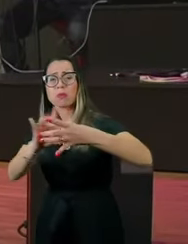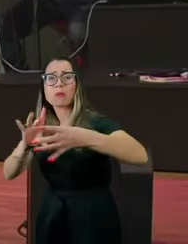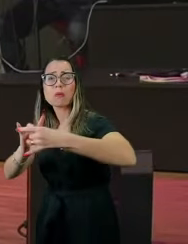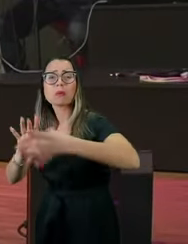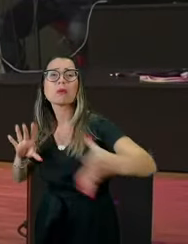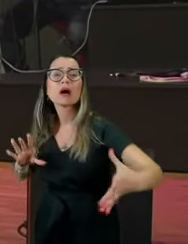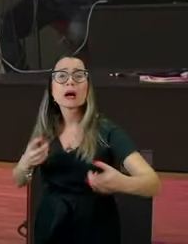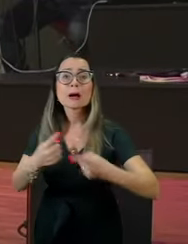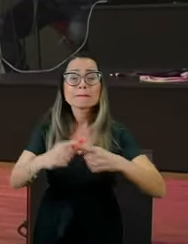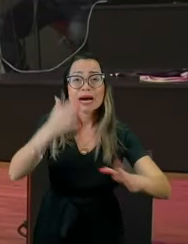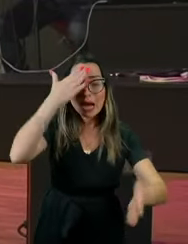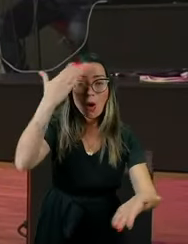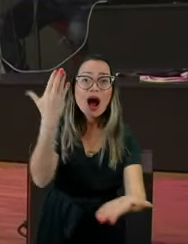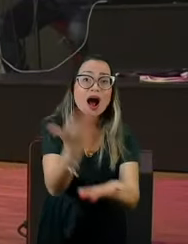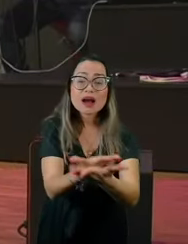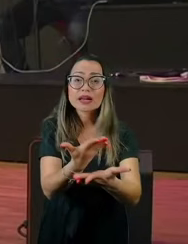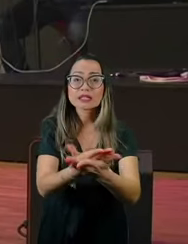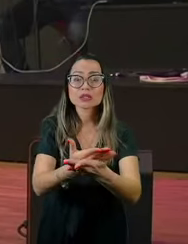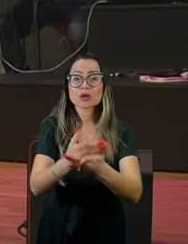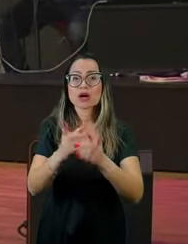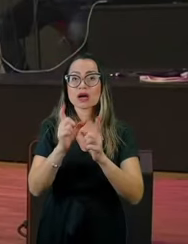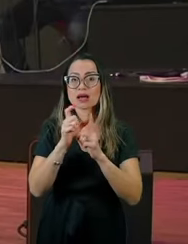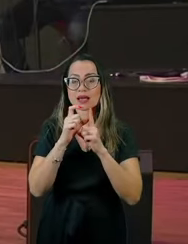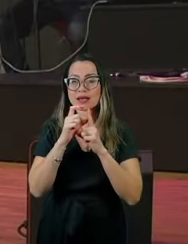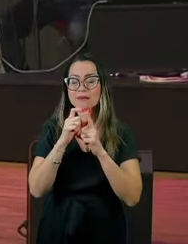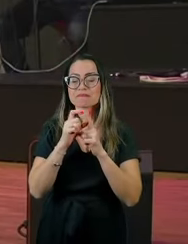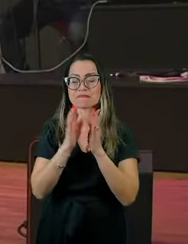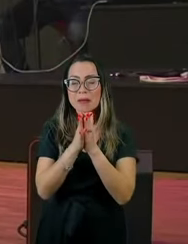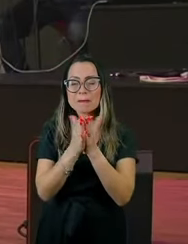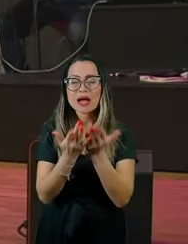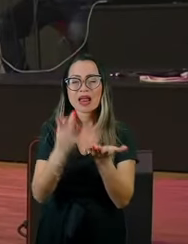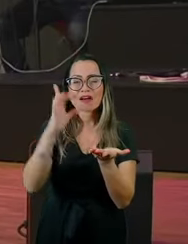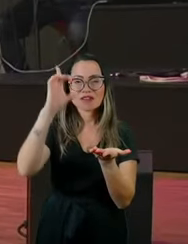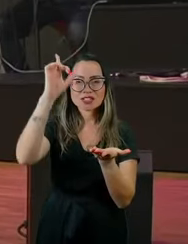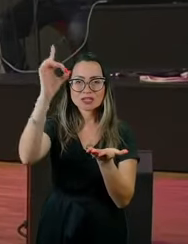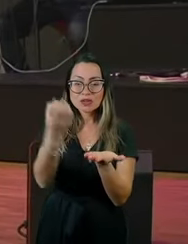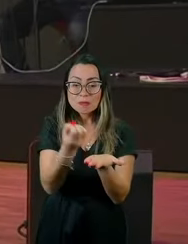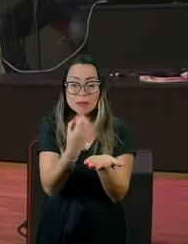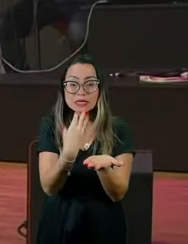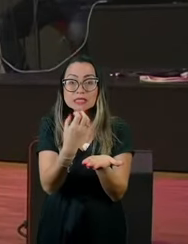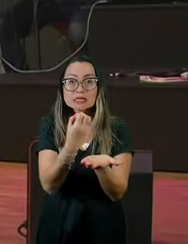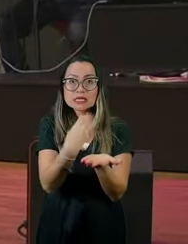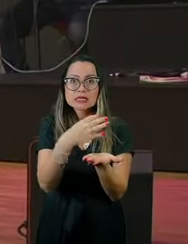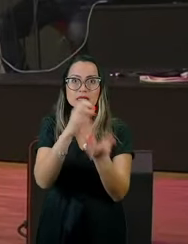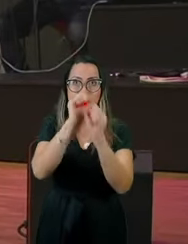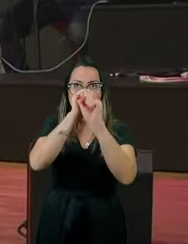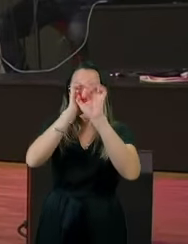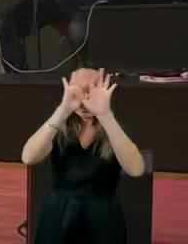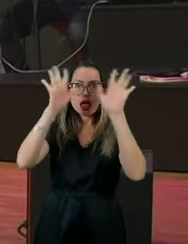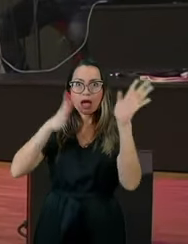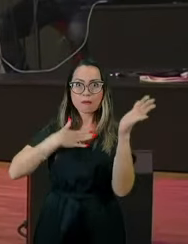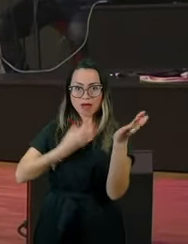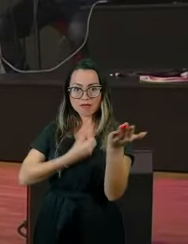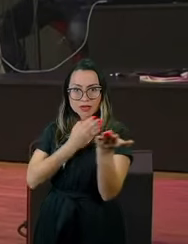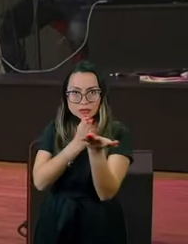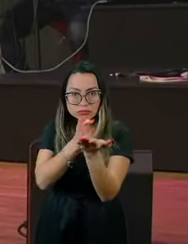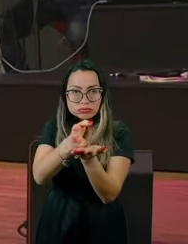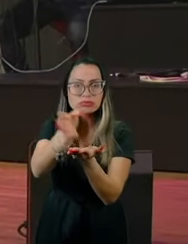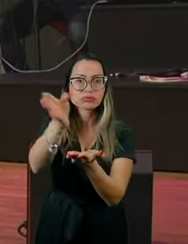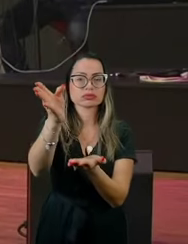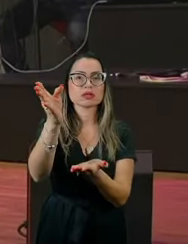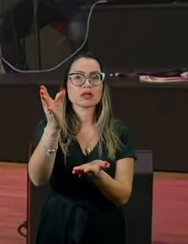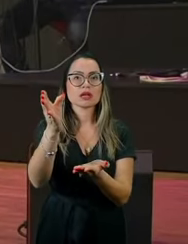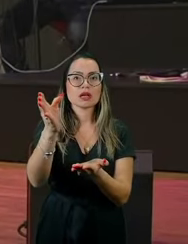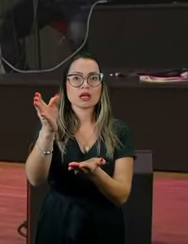Mas eu acredito que essa palavra aqui é o nosso manual de vida, a luz que ilumina o caminho no meio de tanta escuridão. E ela